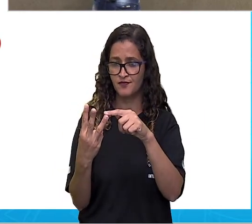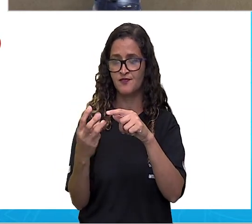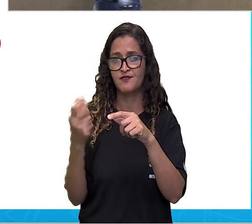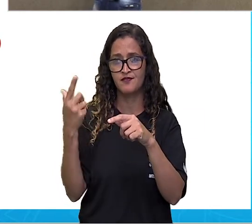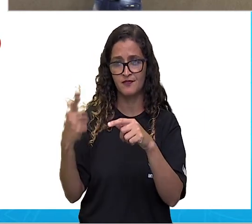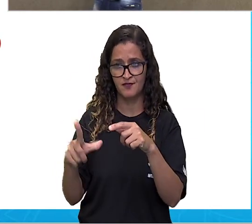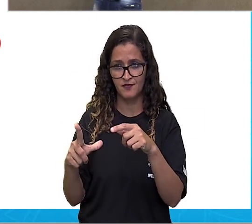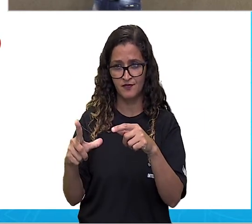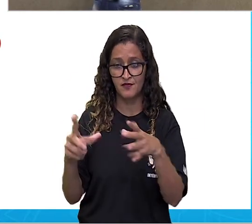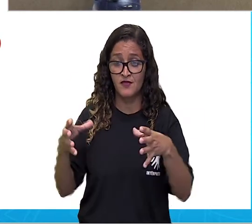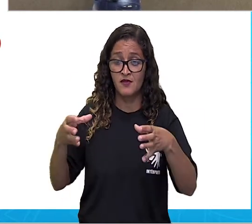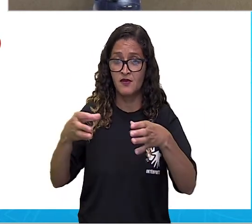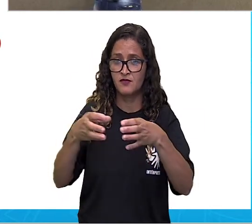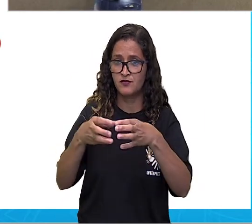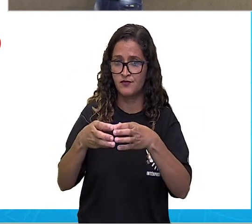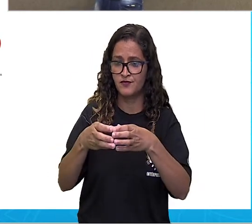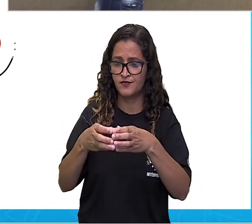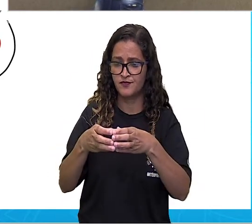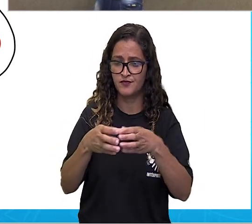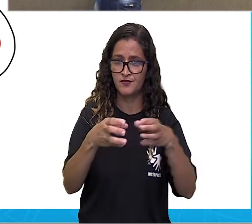Um, dois, três.